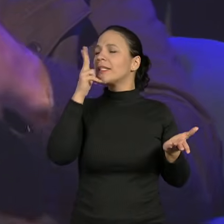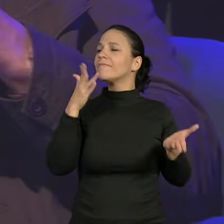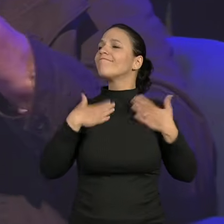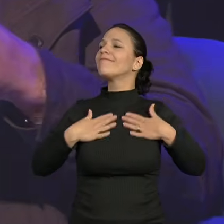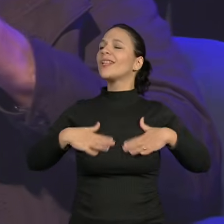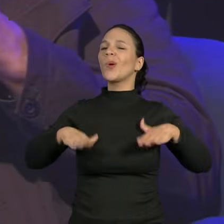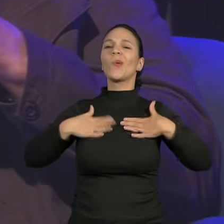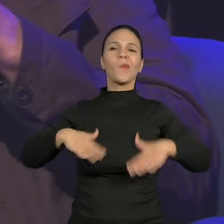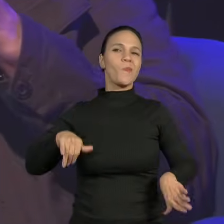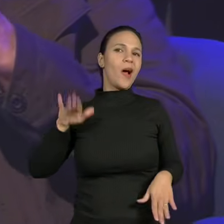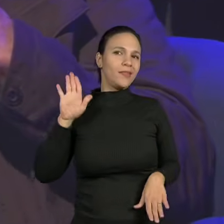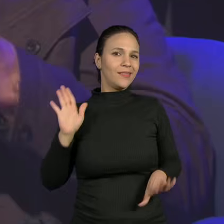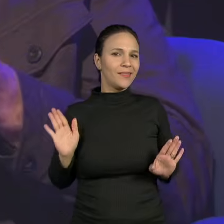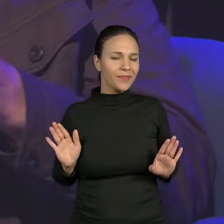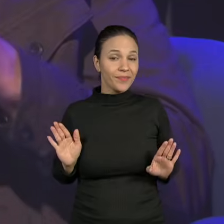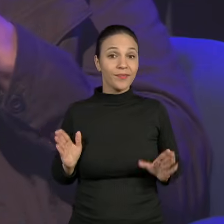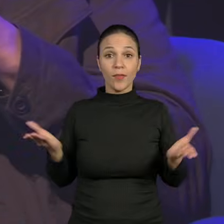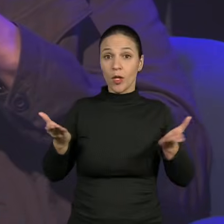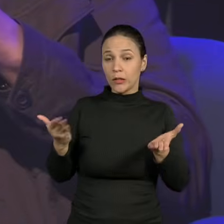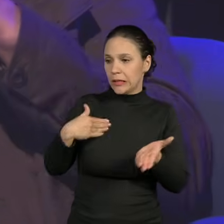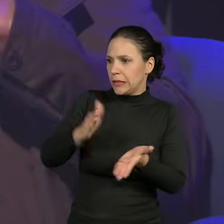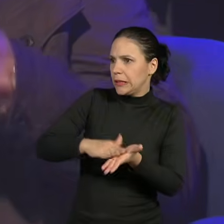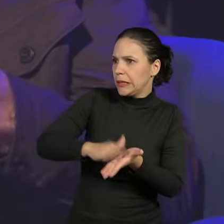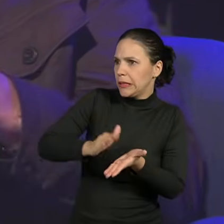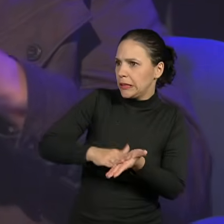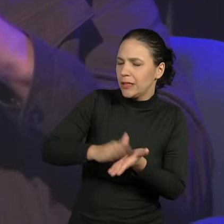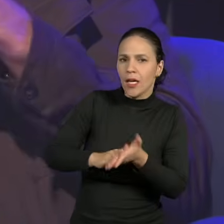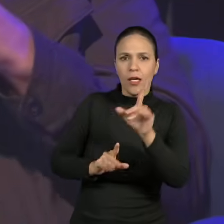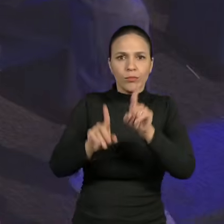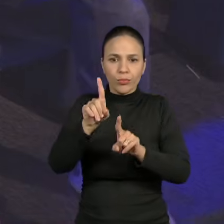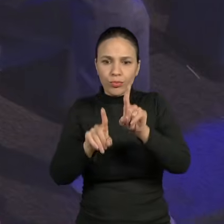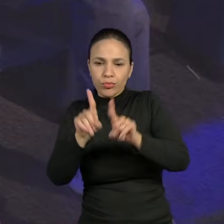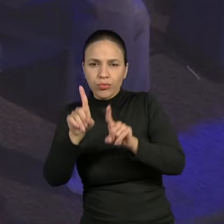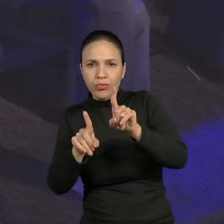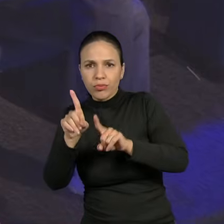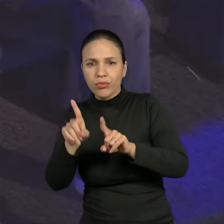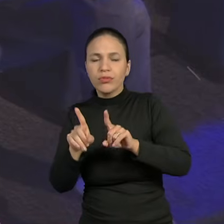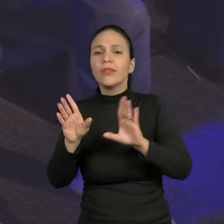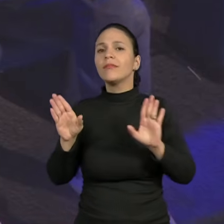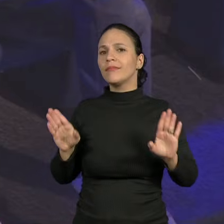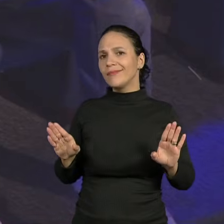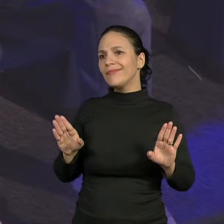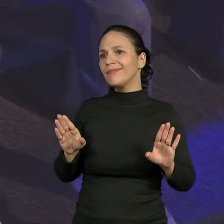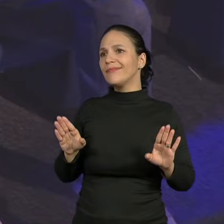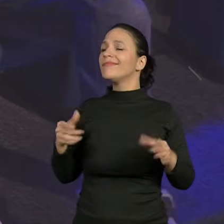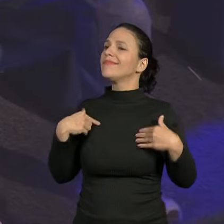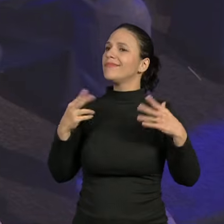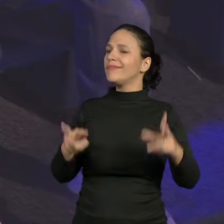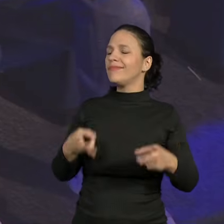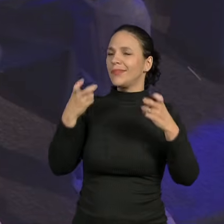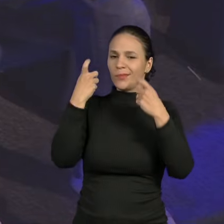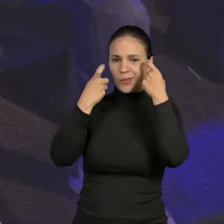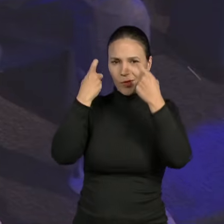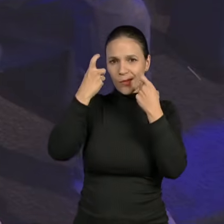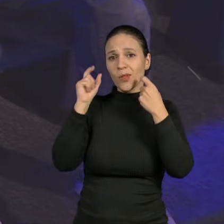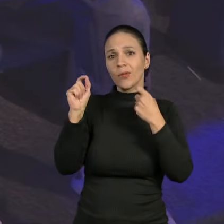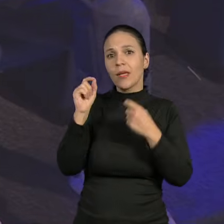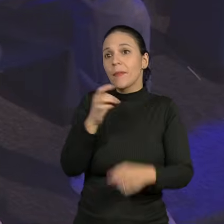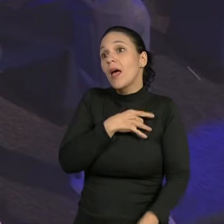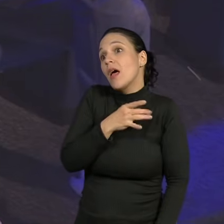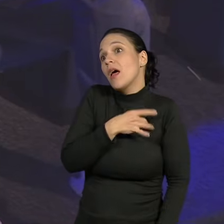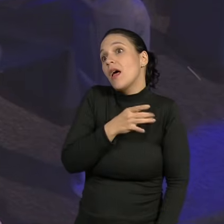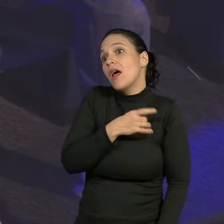tranquila. Eu acho que hoje, além dessa questão da cobrança, da competitividade, o que muito também eu vejo que preocupa é a questão do medo,